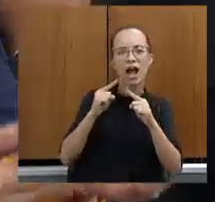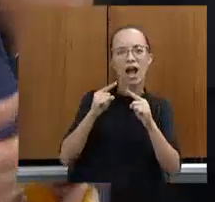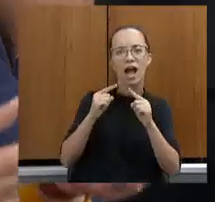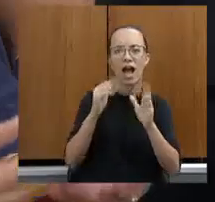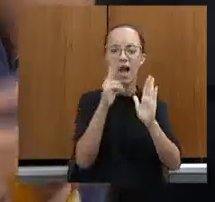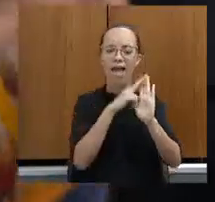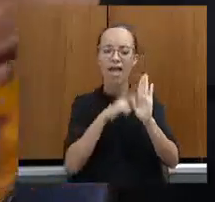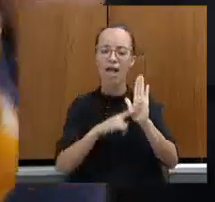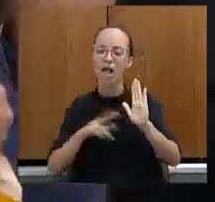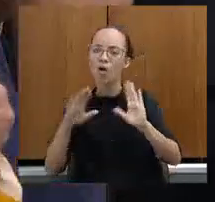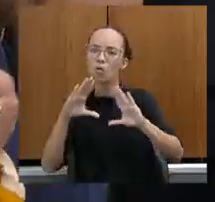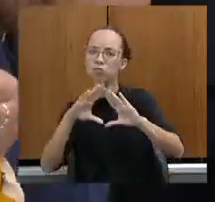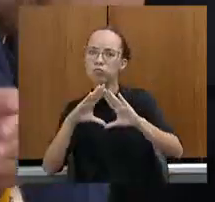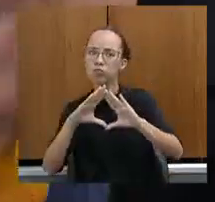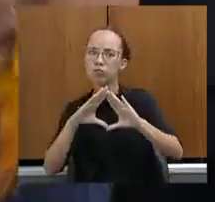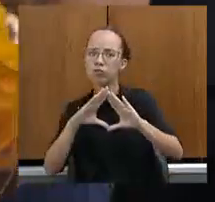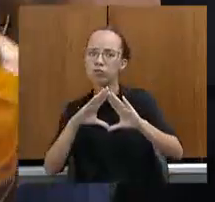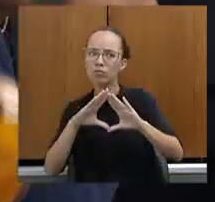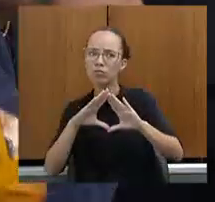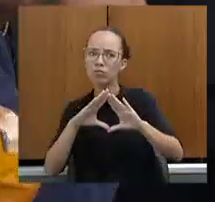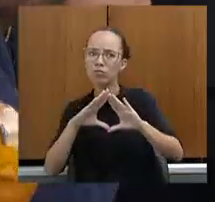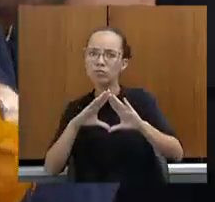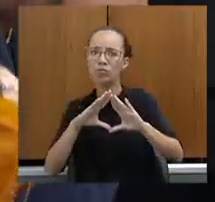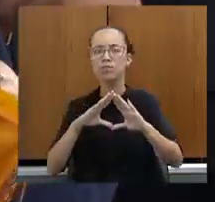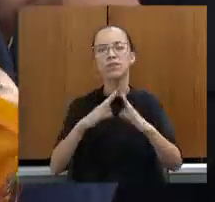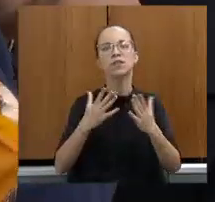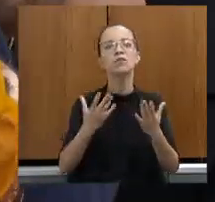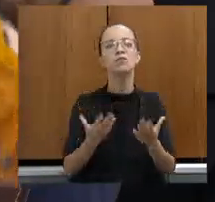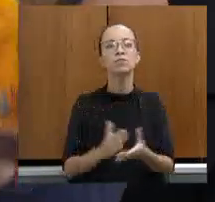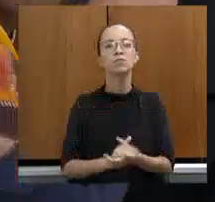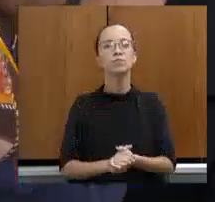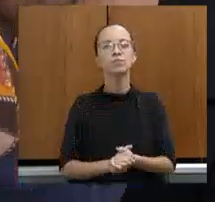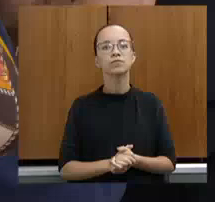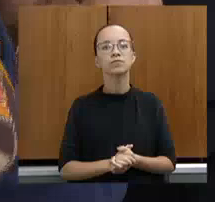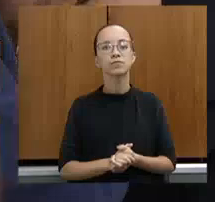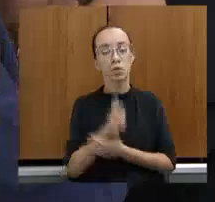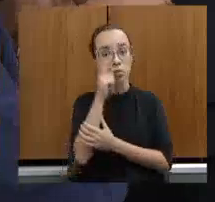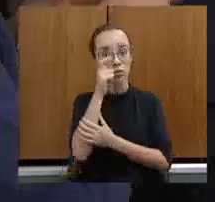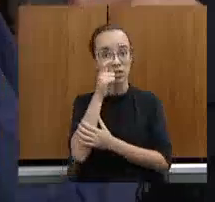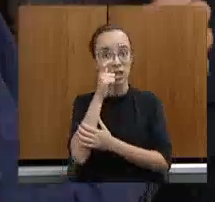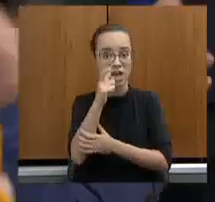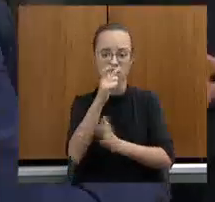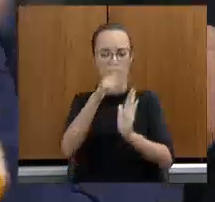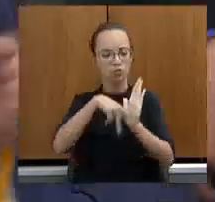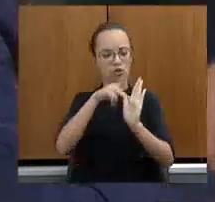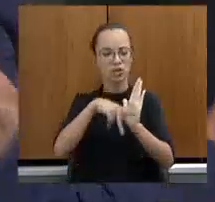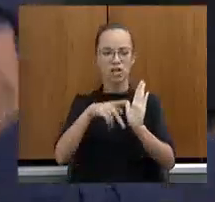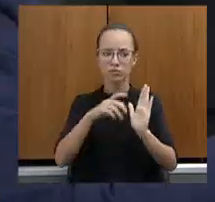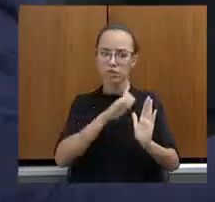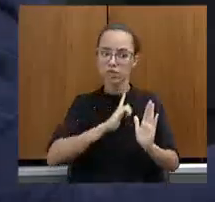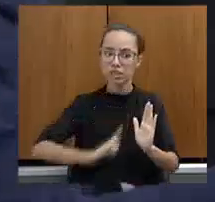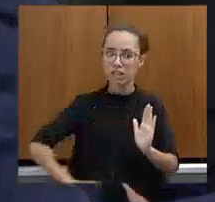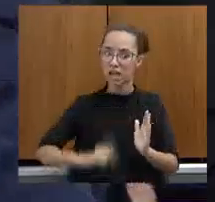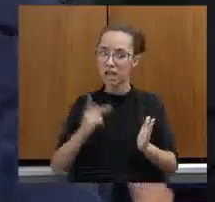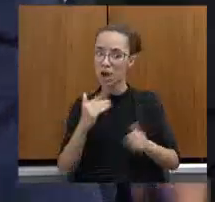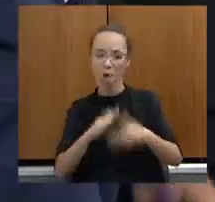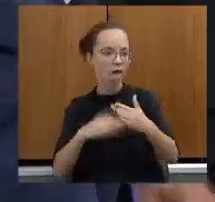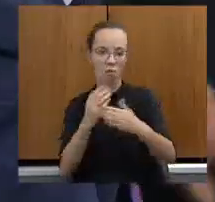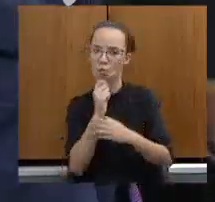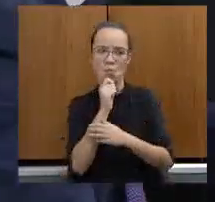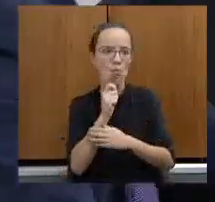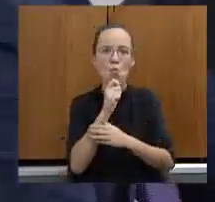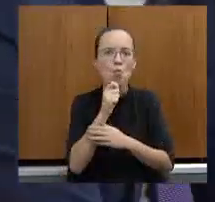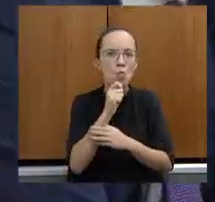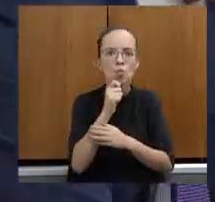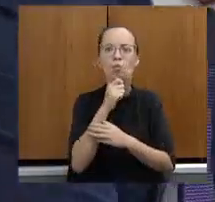comunicação da Assembleia se enquadra em não ter tido os interesses né os projetos do governo tramitando na